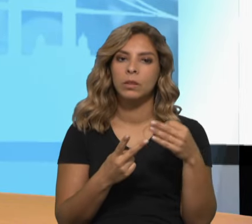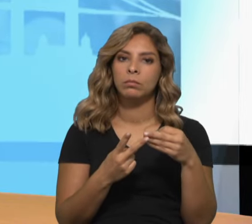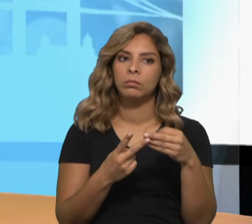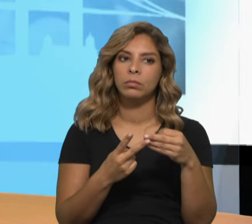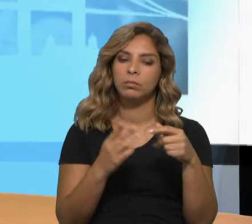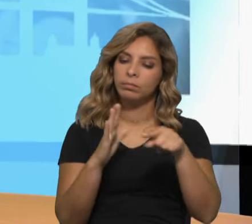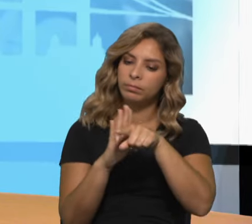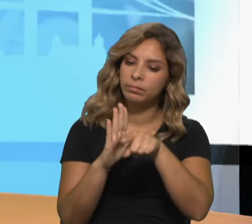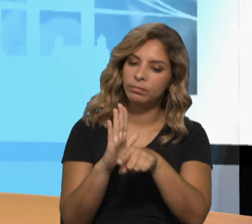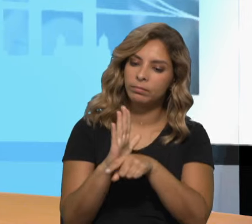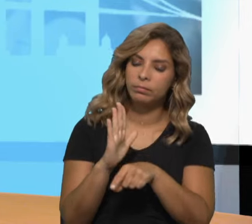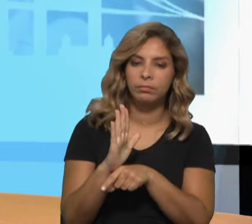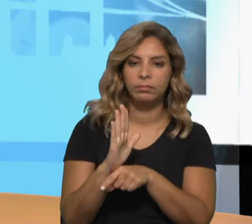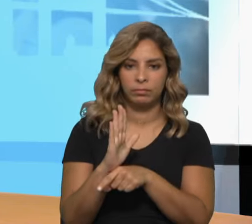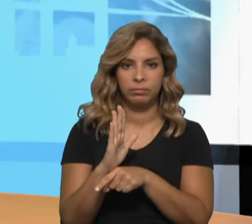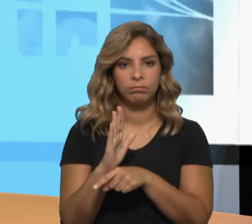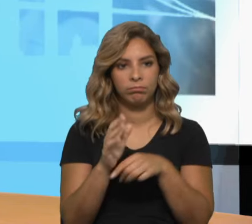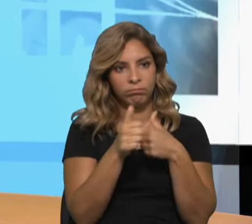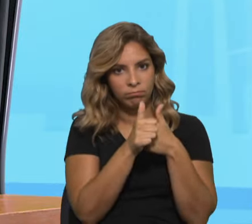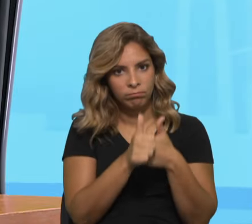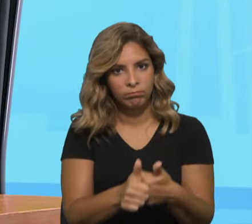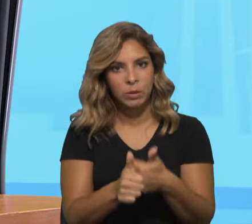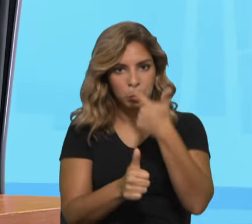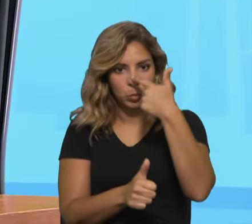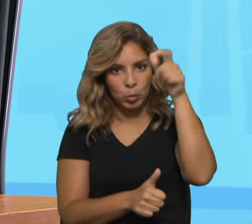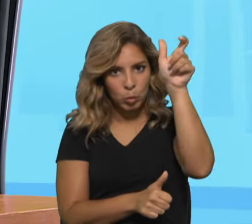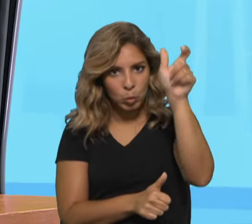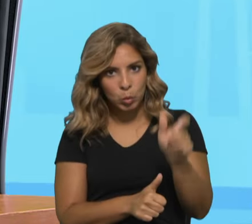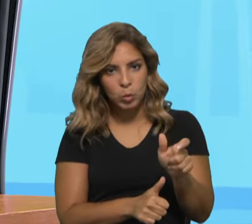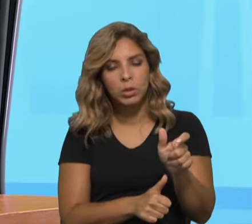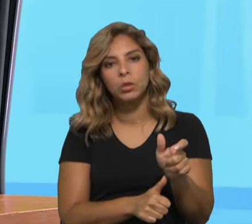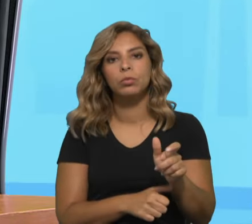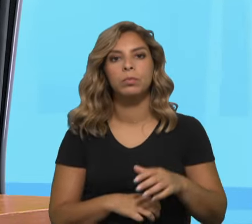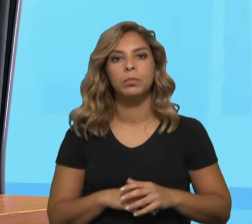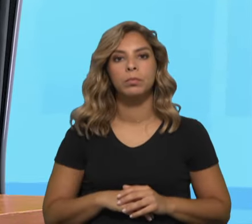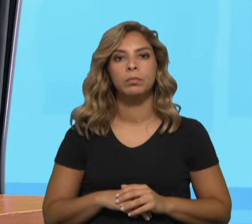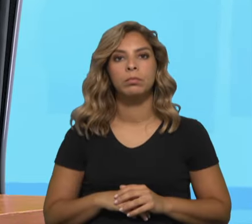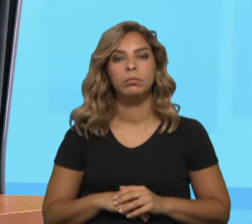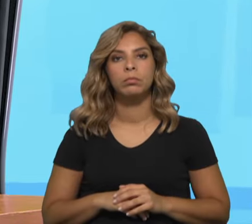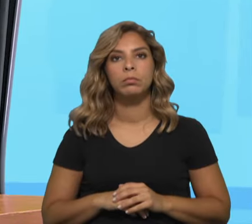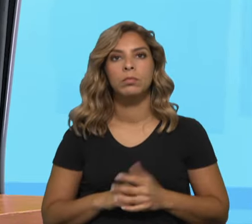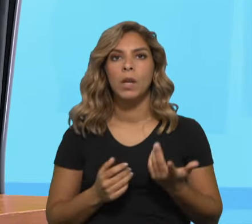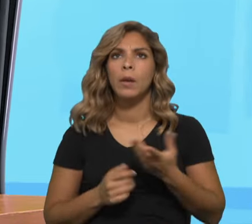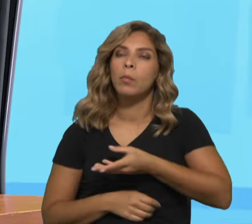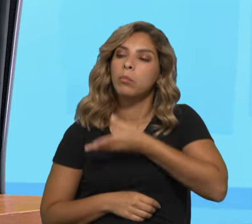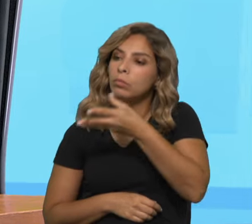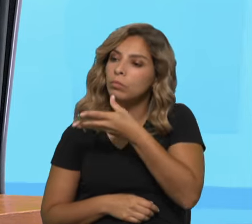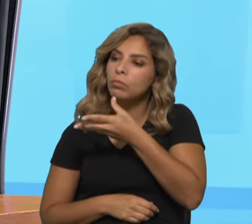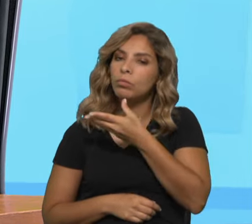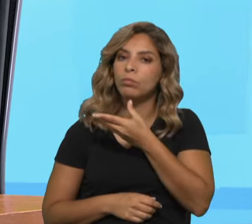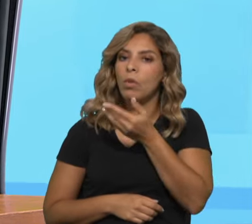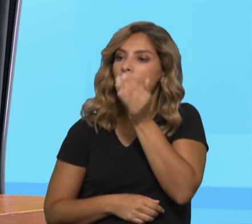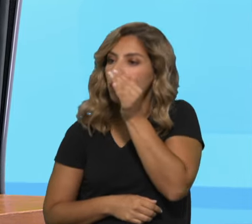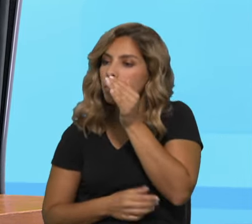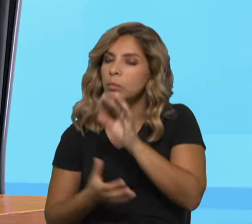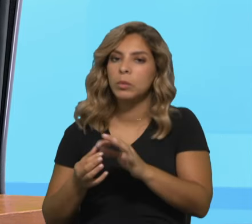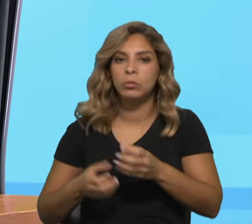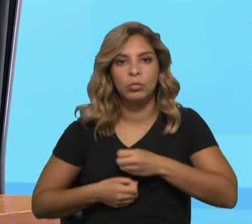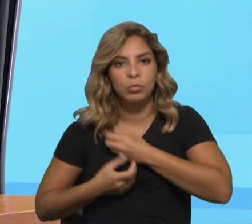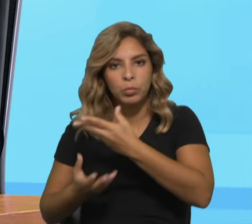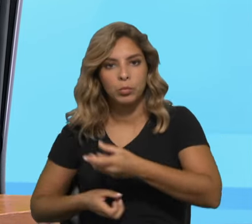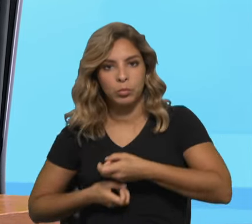que respeitam a dignidade humana, tudo isso é comum às várias confissões religiosas. Sentimos isso em